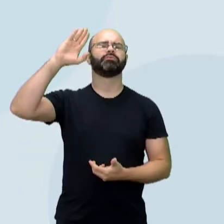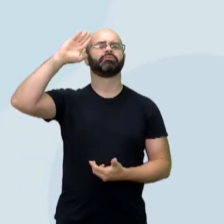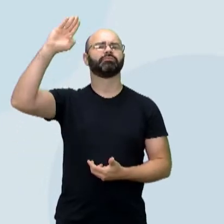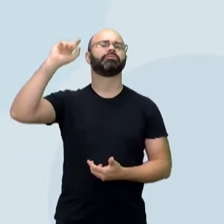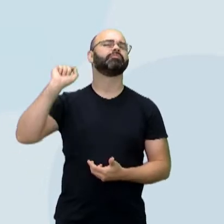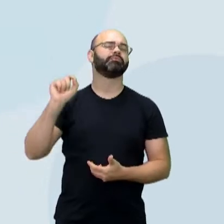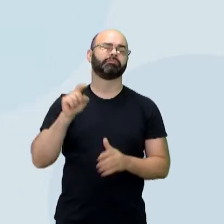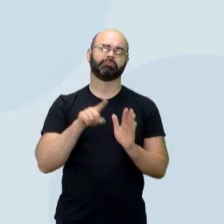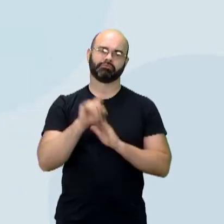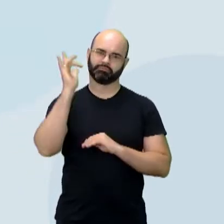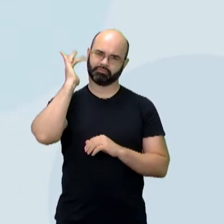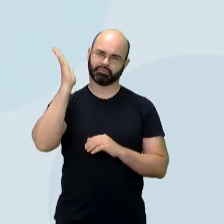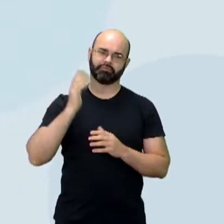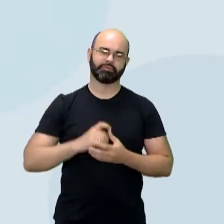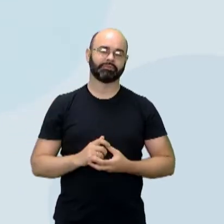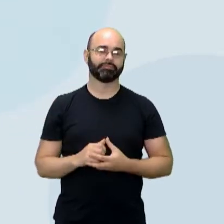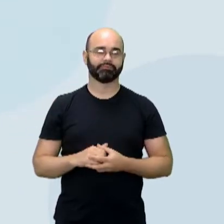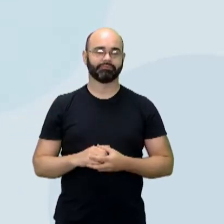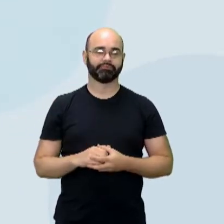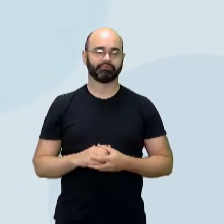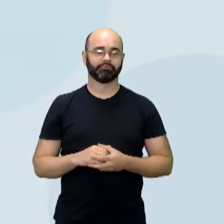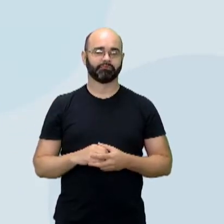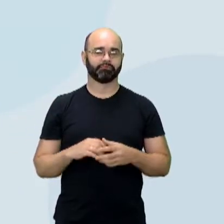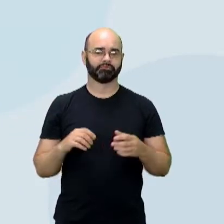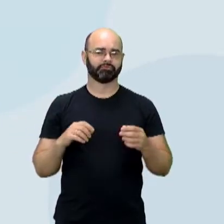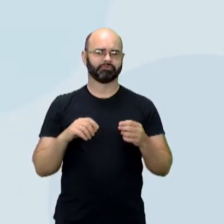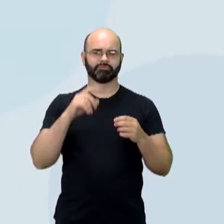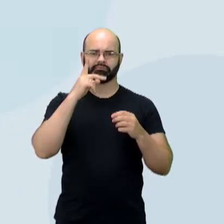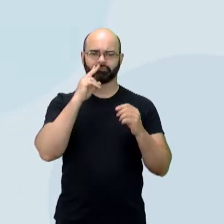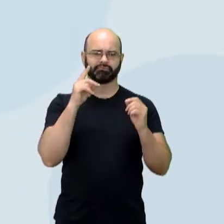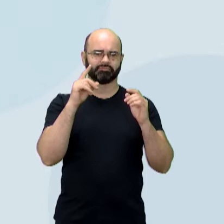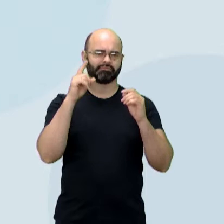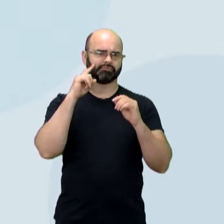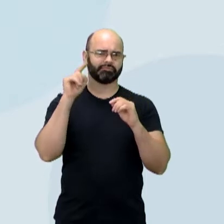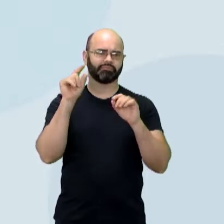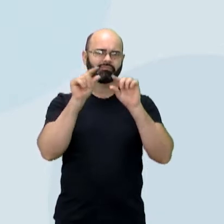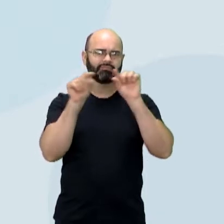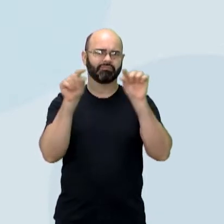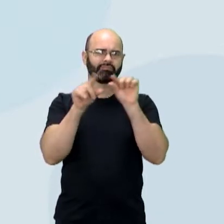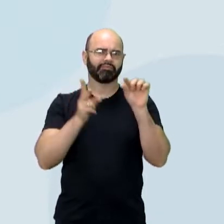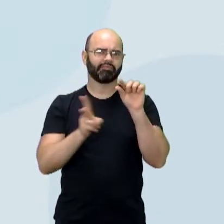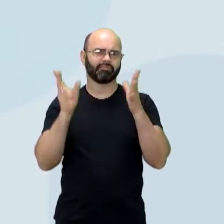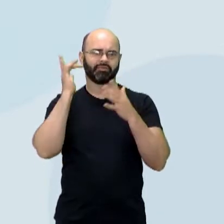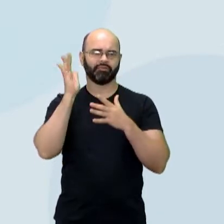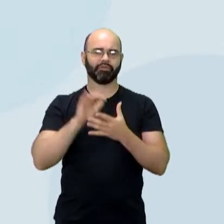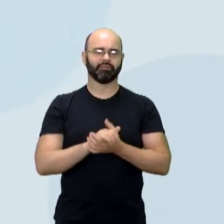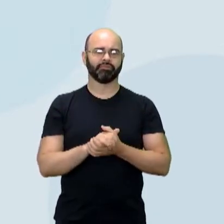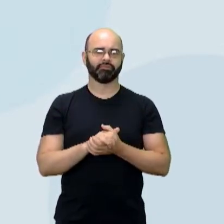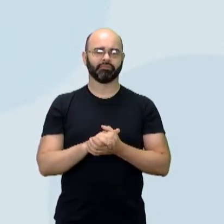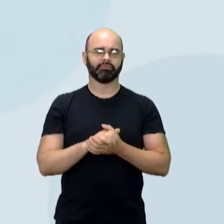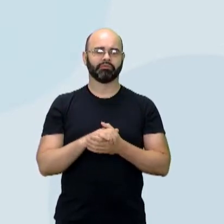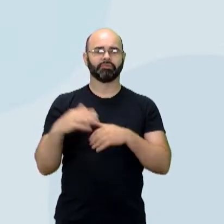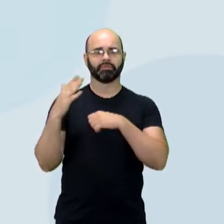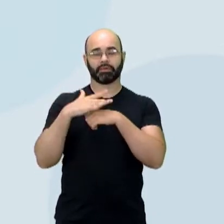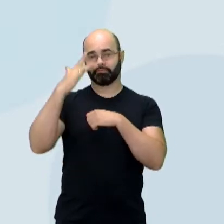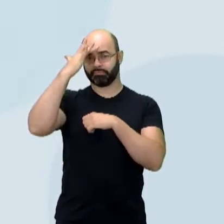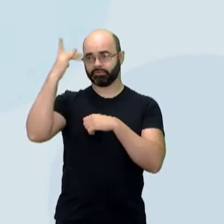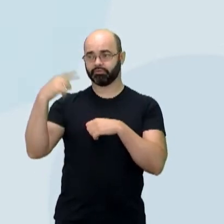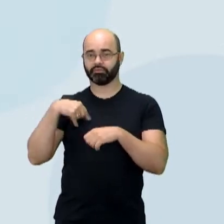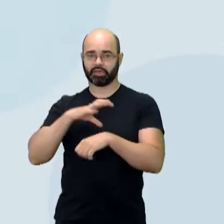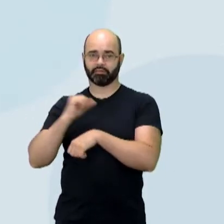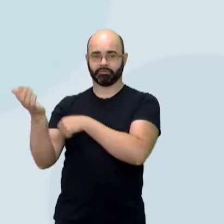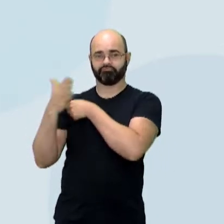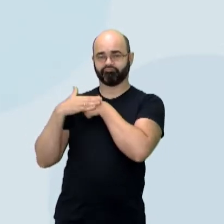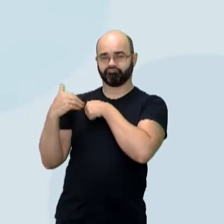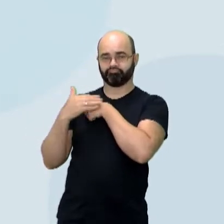está muito fácil, né? É praticamente complete a frase, hein? Vocês não podem errar. Receber carinho da pessoa amada é